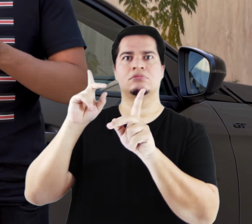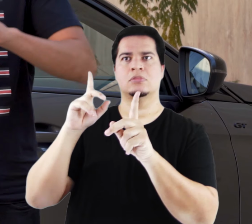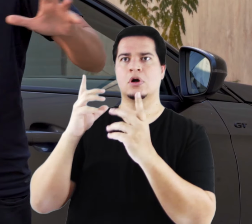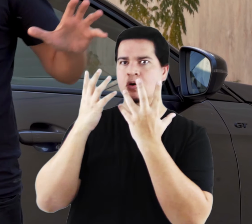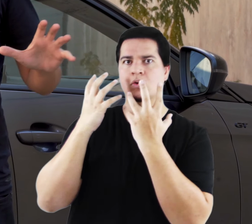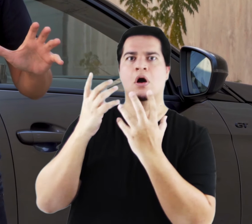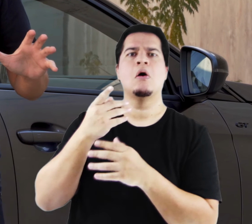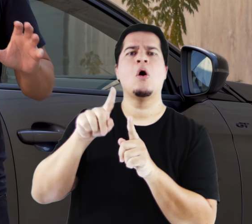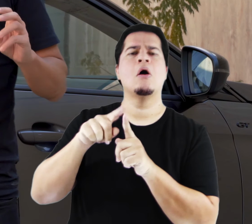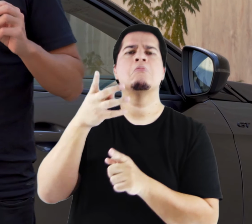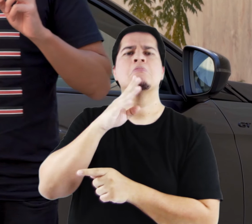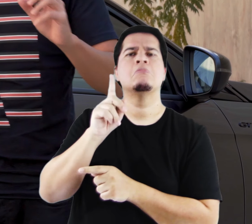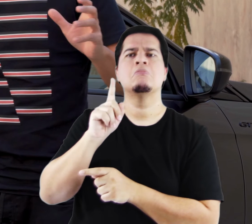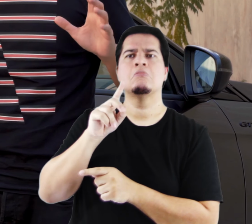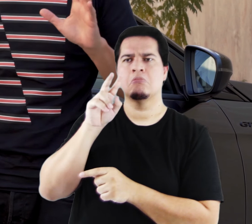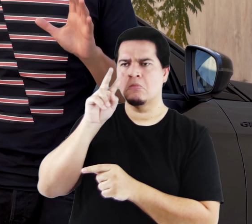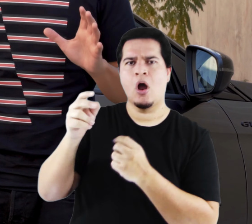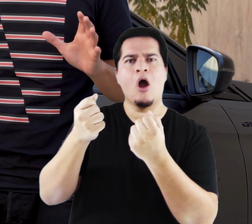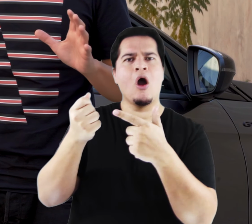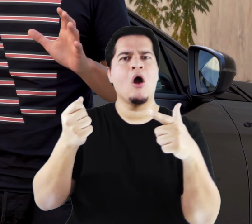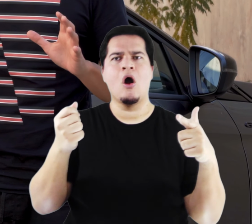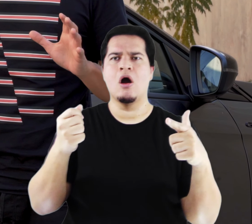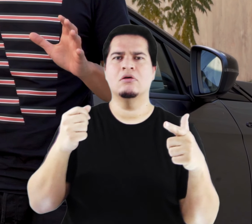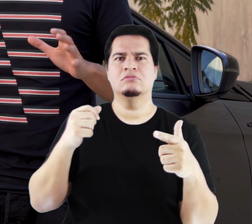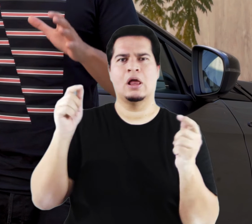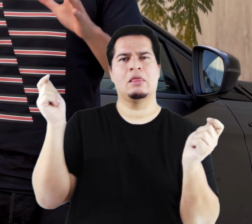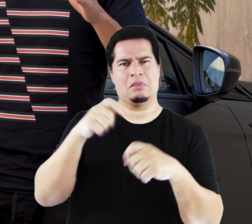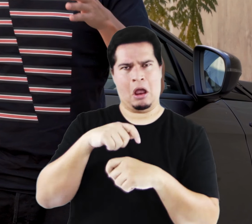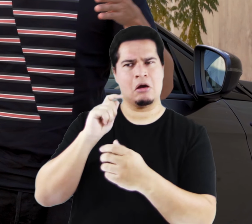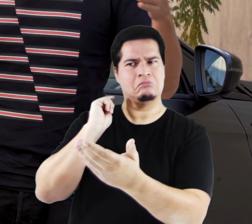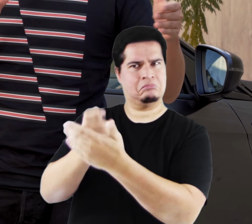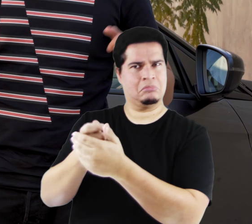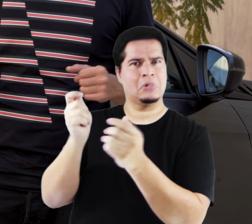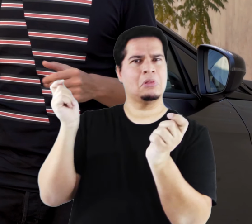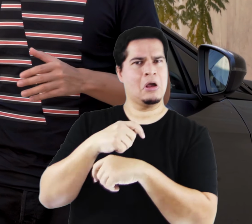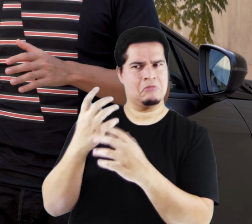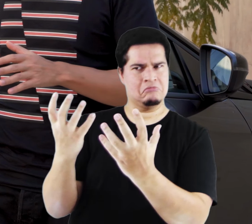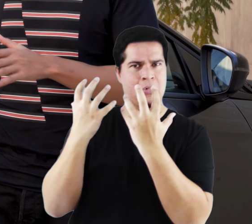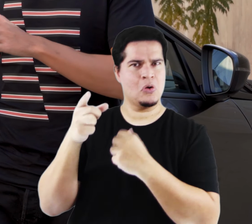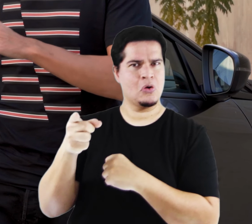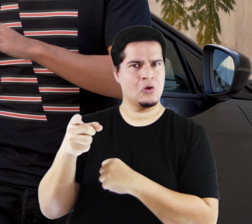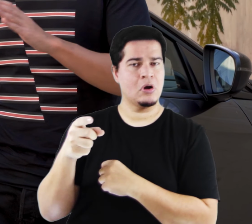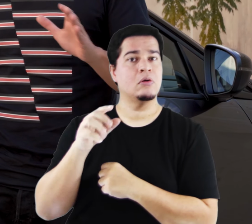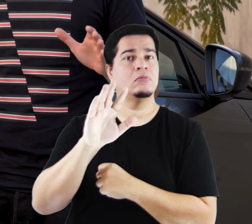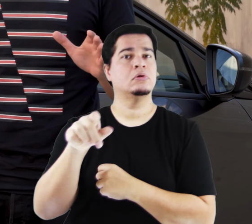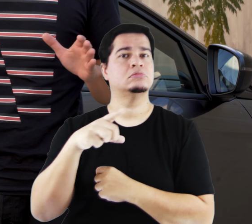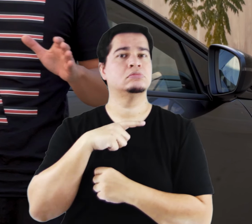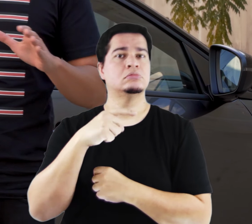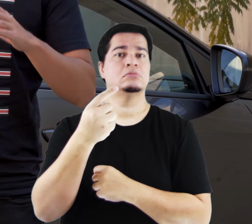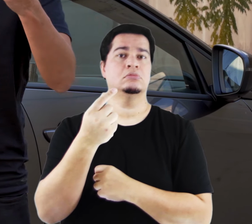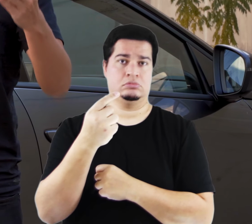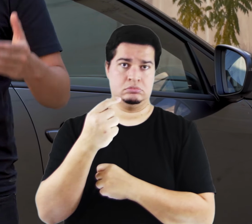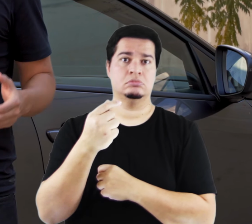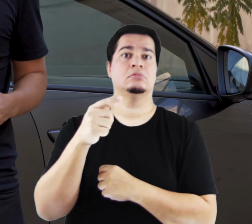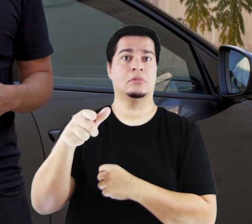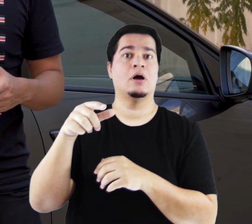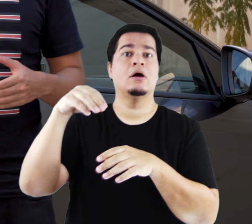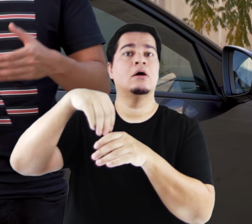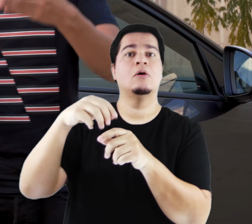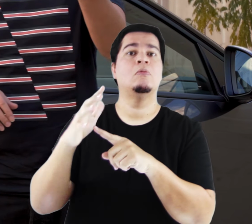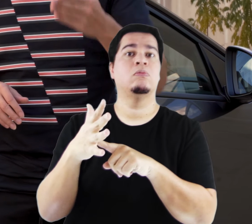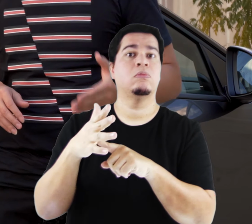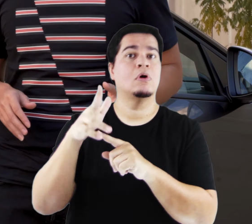que nem tem uma outra opção similar para ele ficar ali meio dividido, né? Mas considere que esse veículo tem 165 cavalos, uma diferença muito